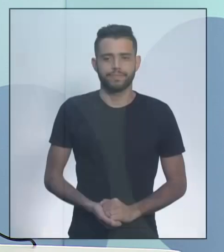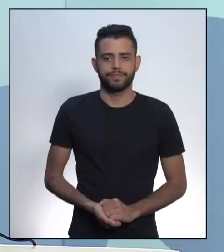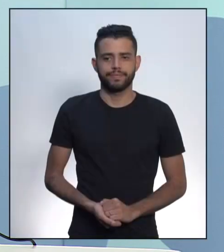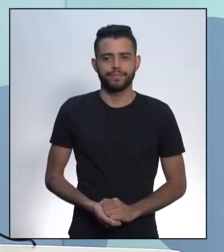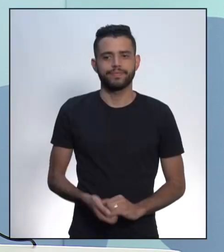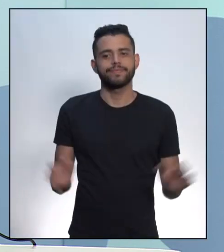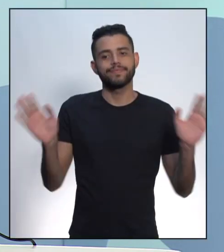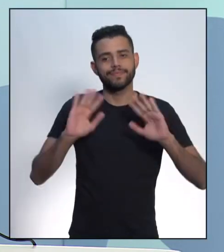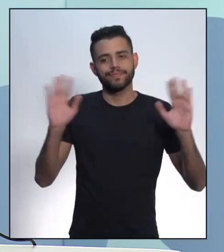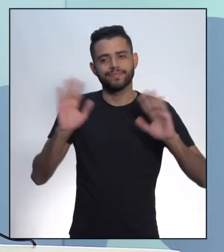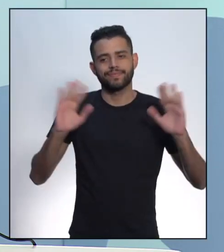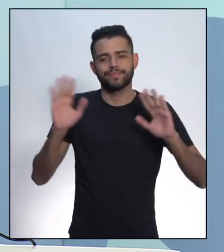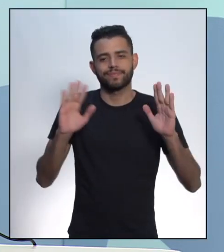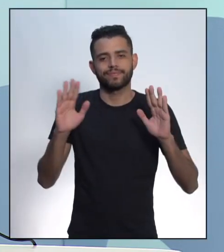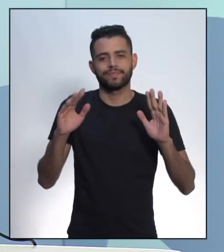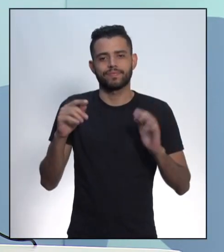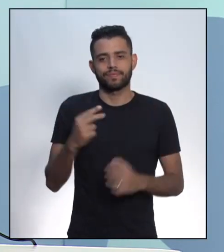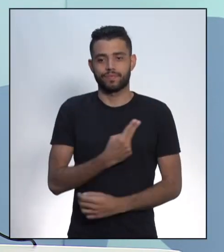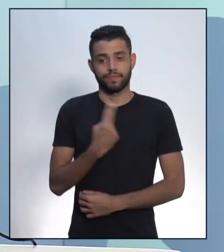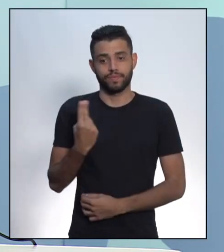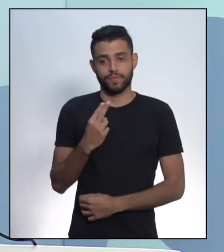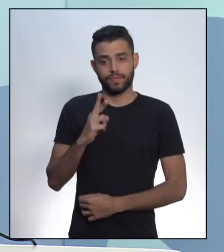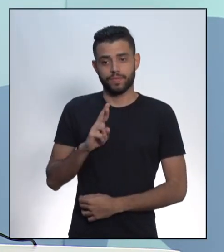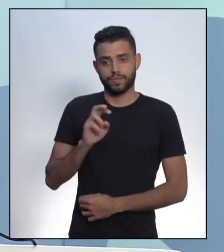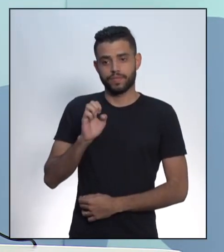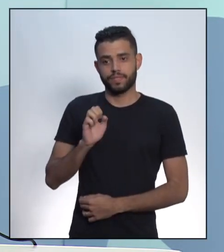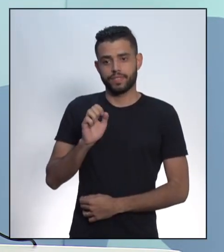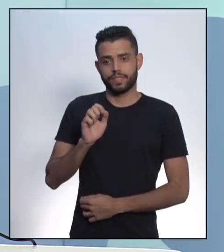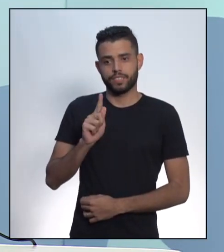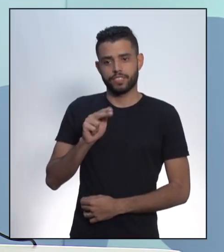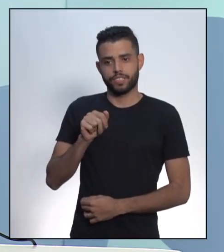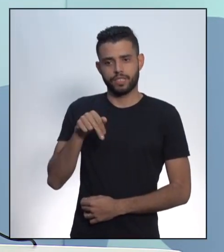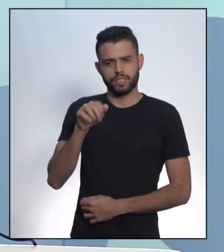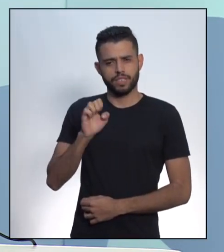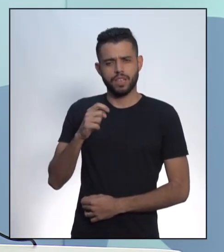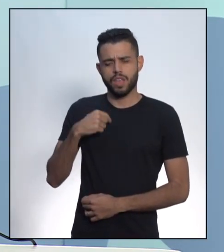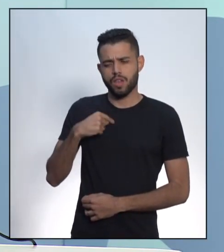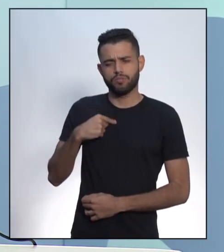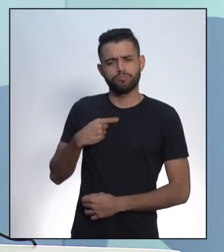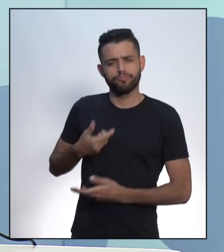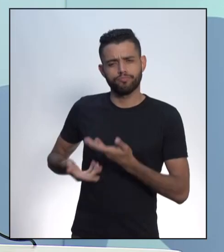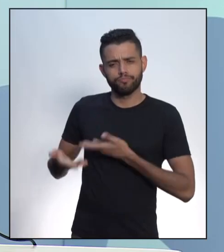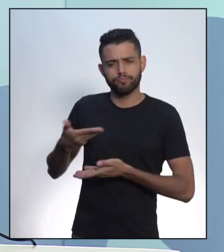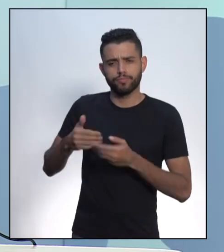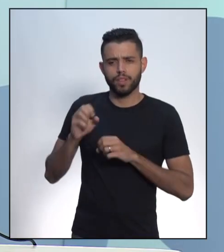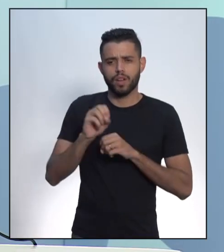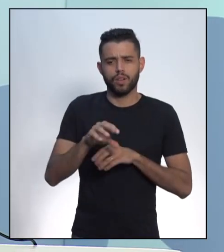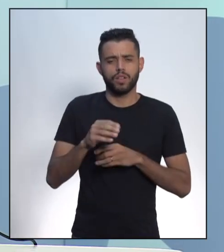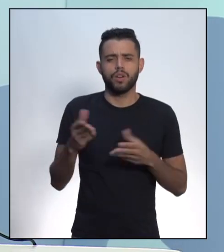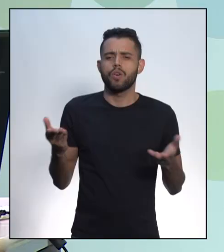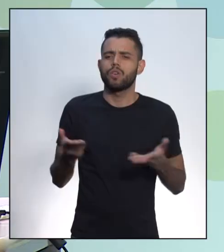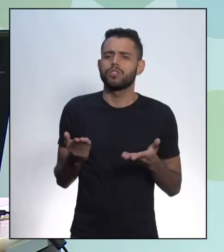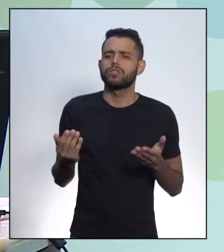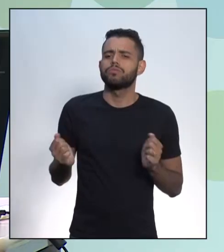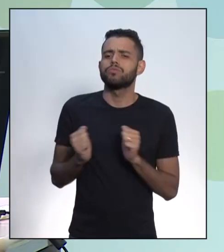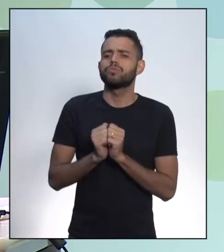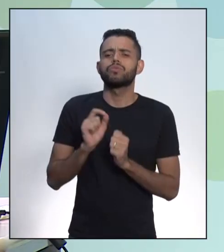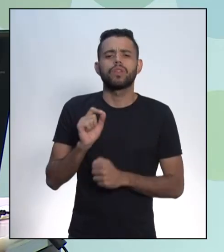Olá, pessoal. Eu sou a Regiane, vou ser mediadora dessa aula. E hoje quem está aqui com a gente é a professora